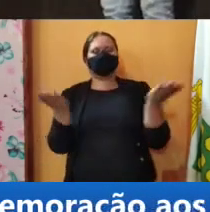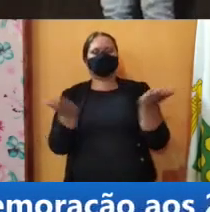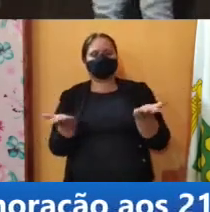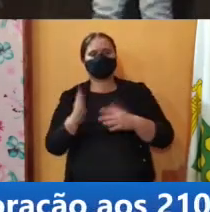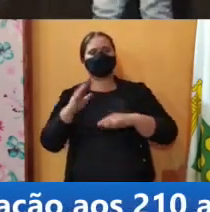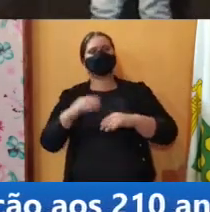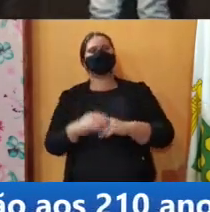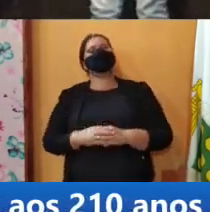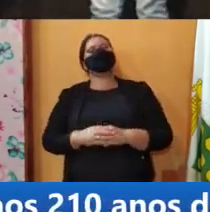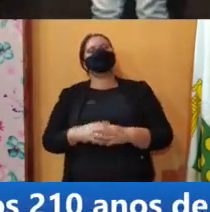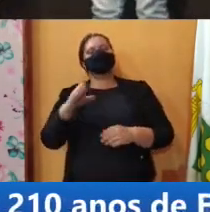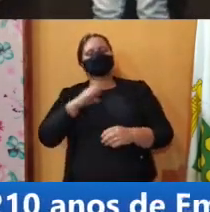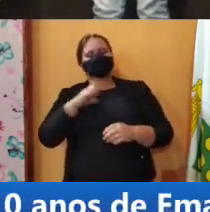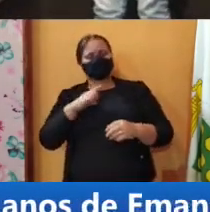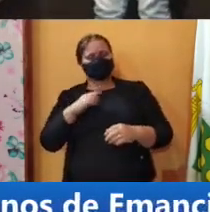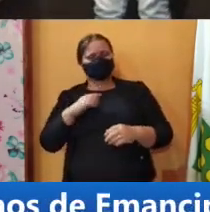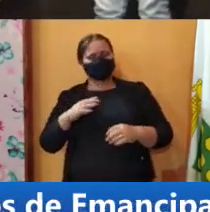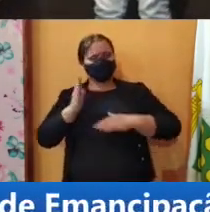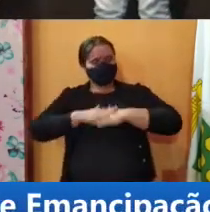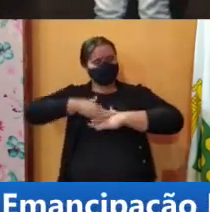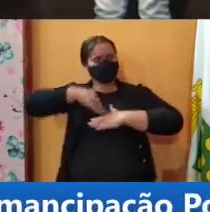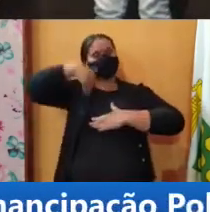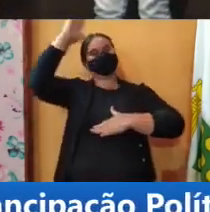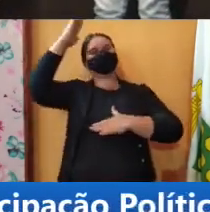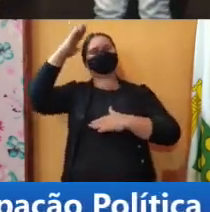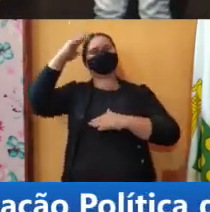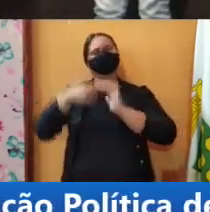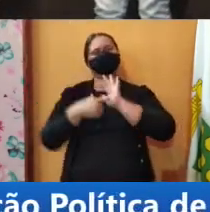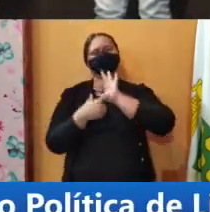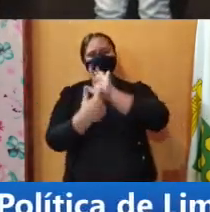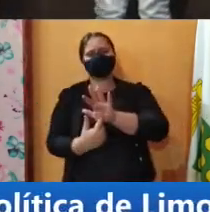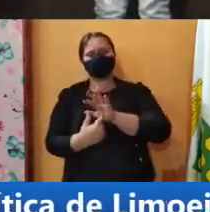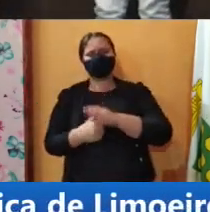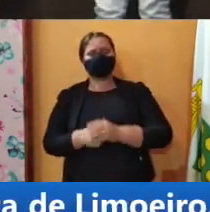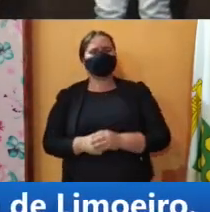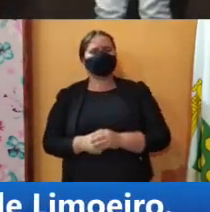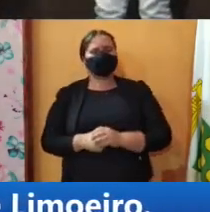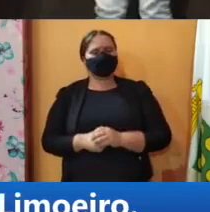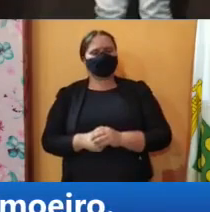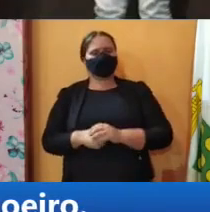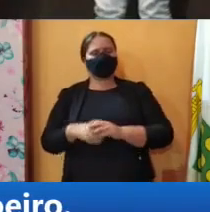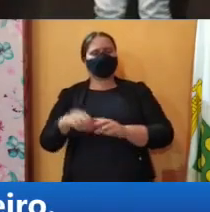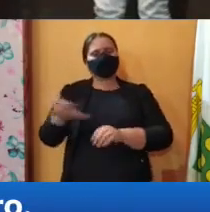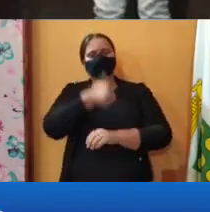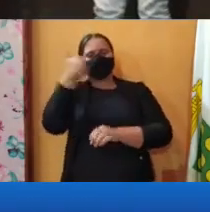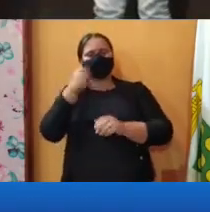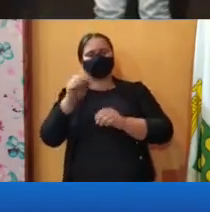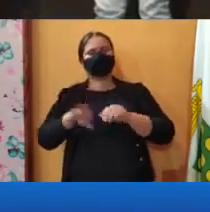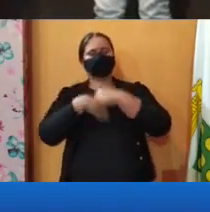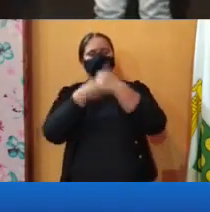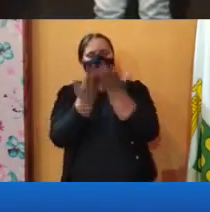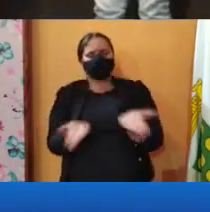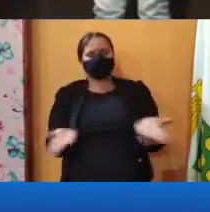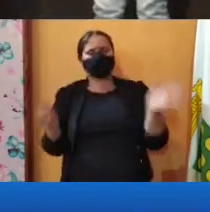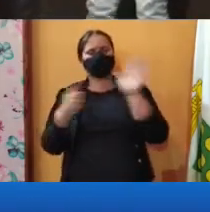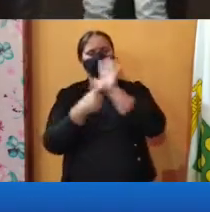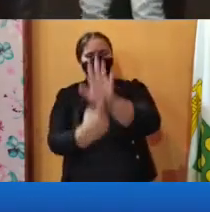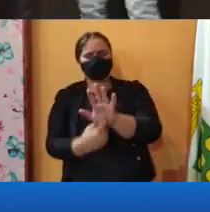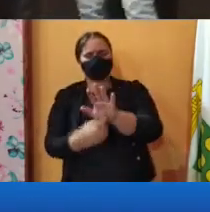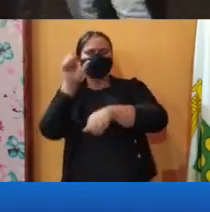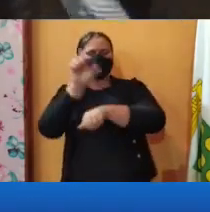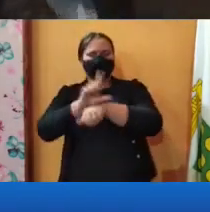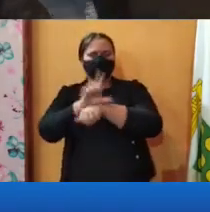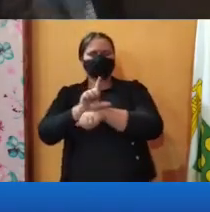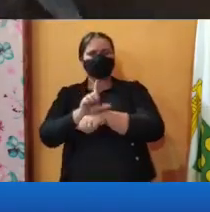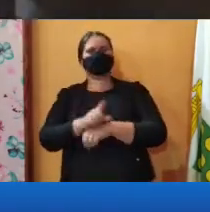e agora vem trazer para Limoeiro expor isso, né? Então, essa primeira mostra de Limoeiro